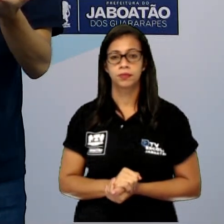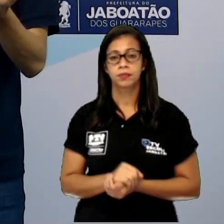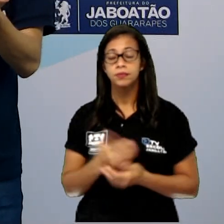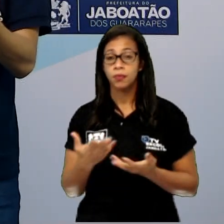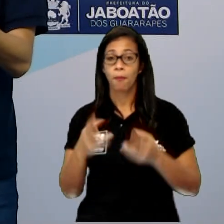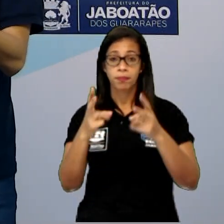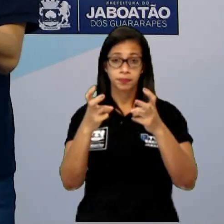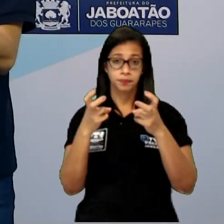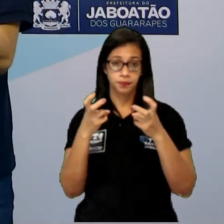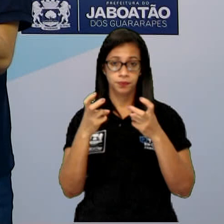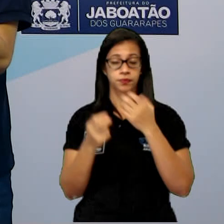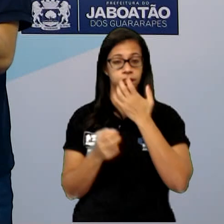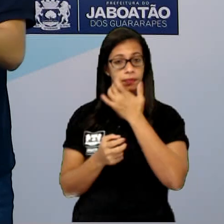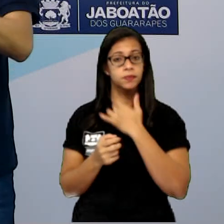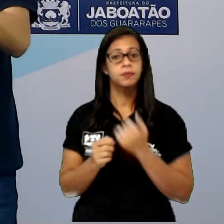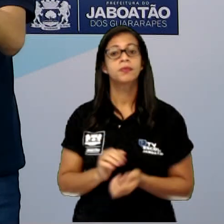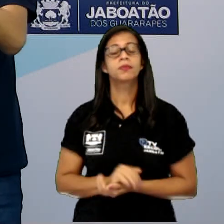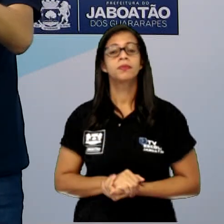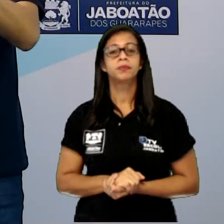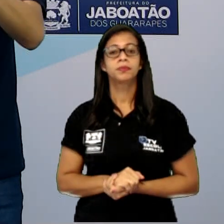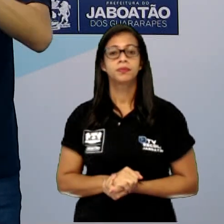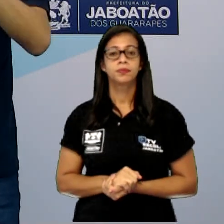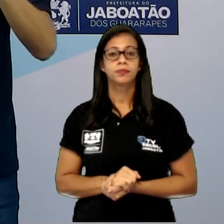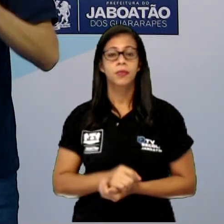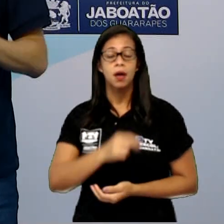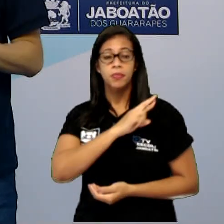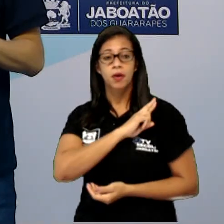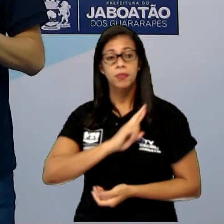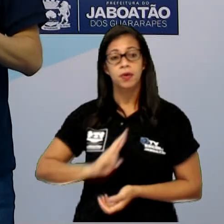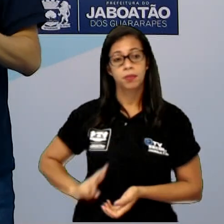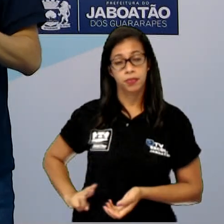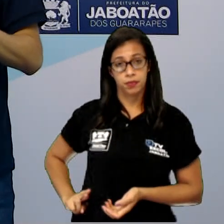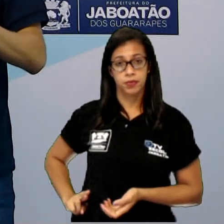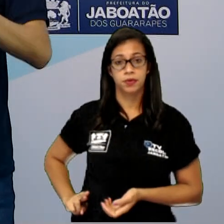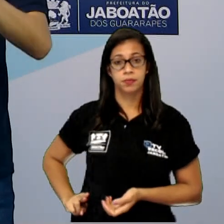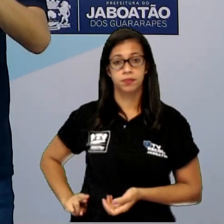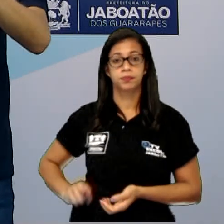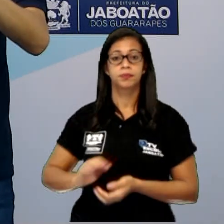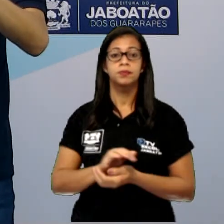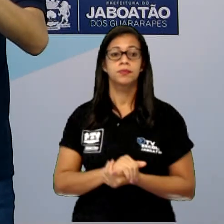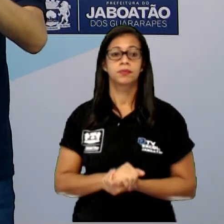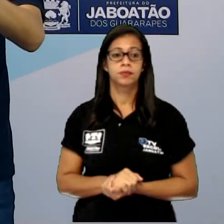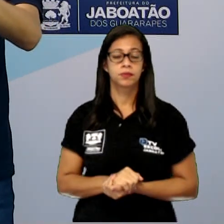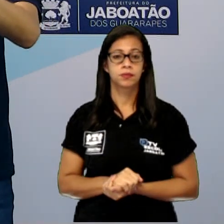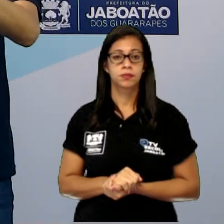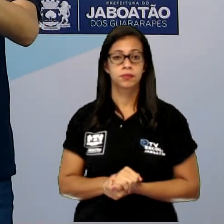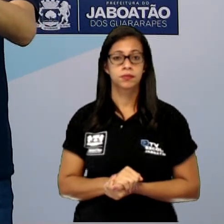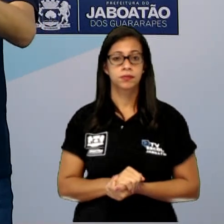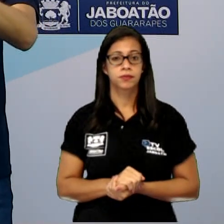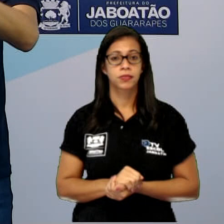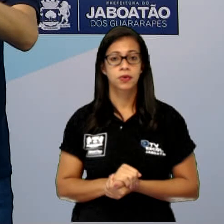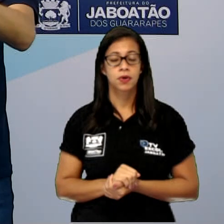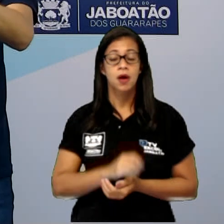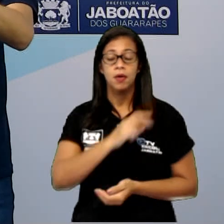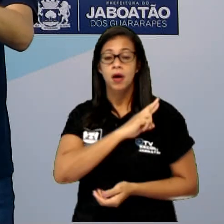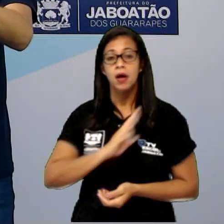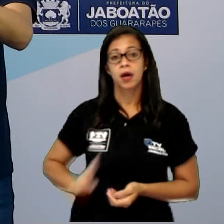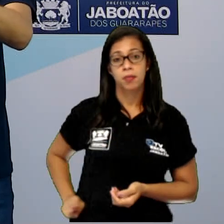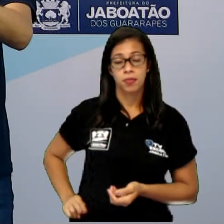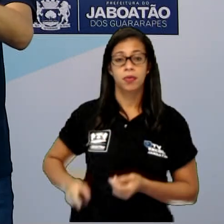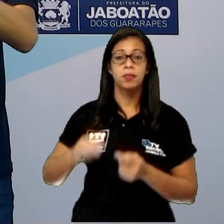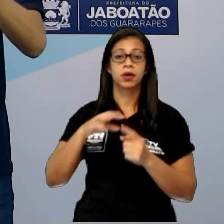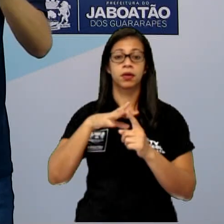Repúblicas Socialistas Soviéticas, tá? Eram territórios que existiam ali, pelo menos 4 repúblicas